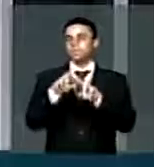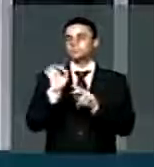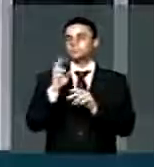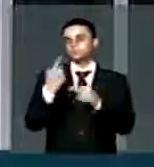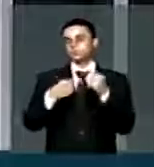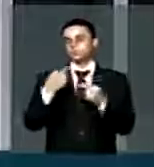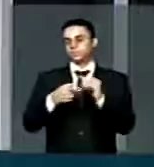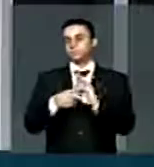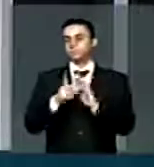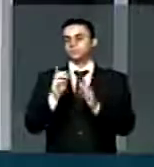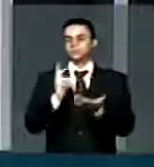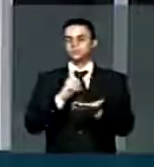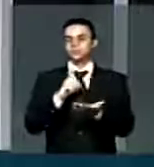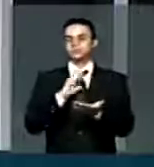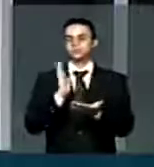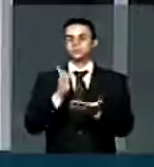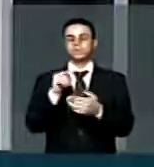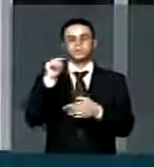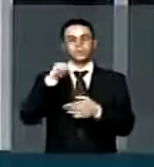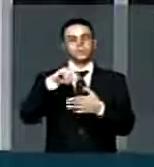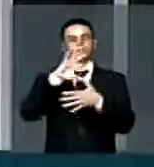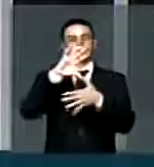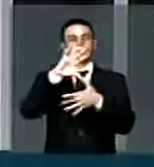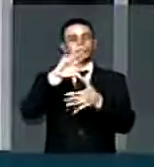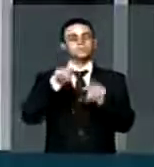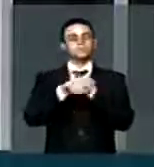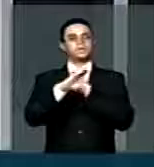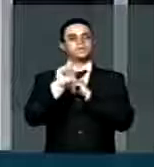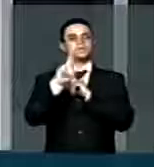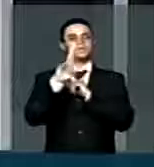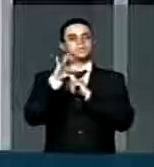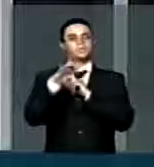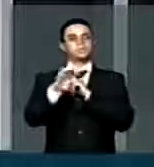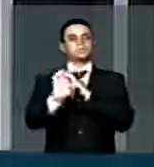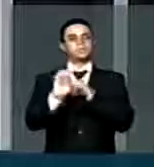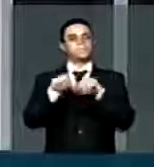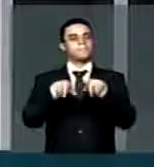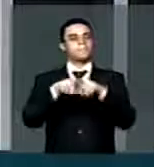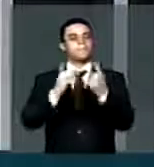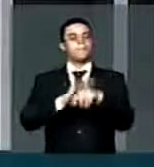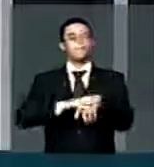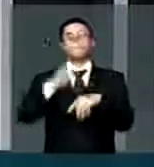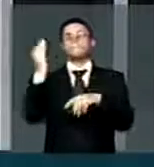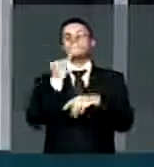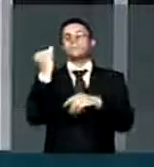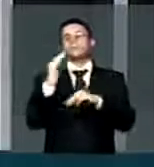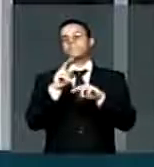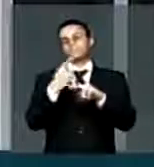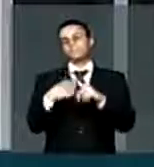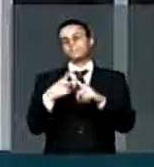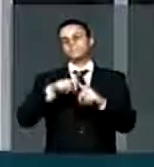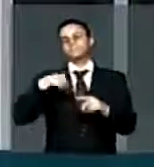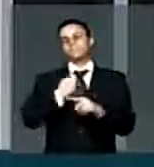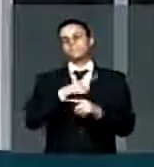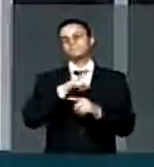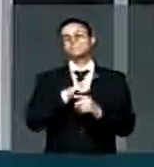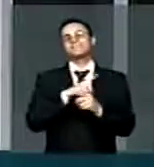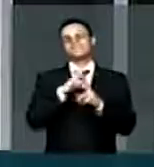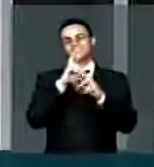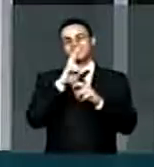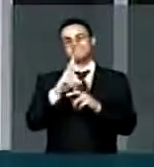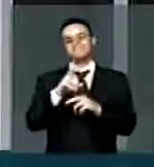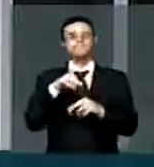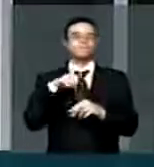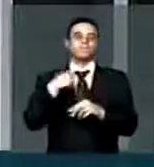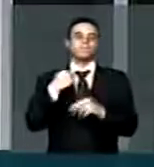que ora se trava da América Latina, Caribe, mas sobretudo porque nós temos resultados